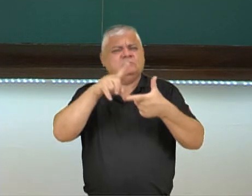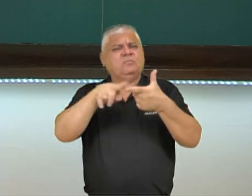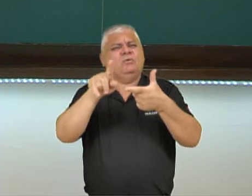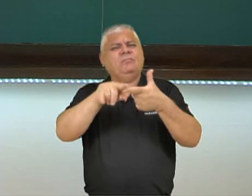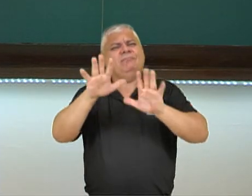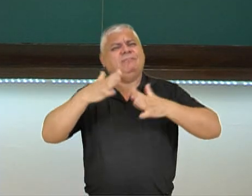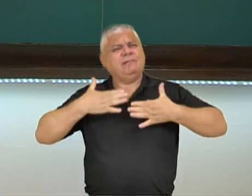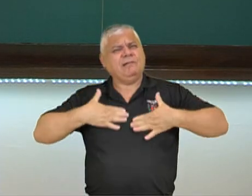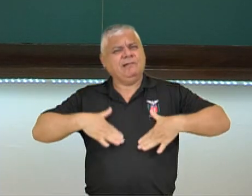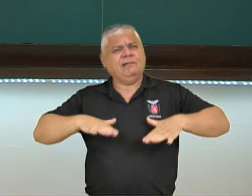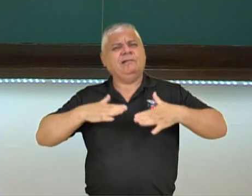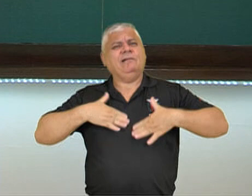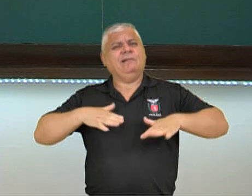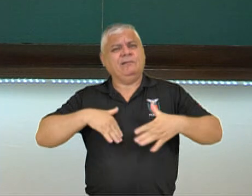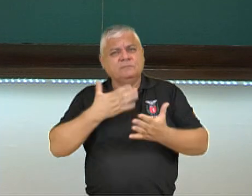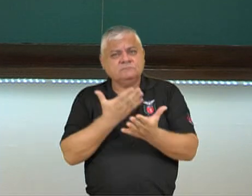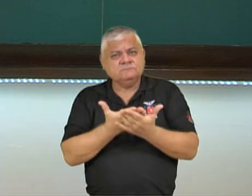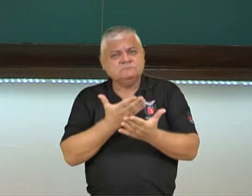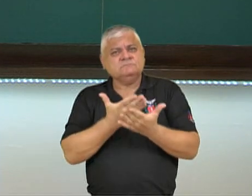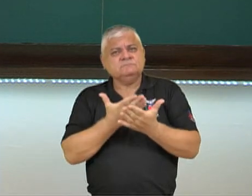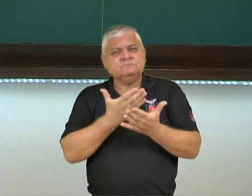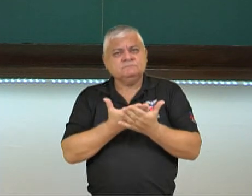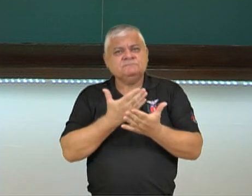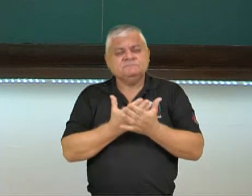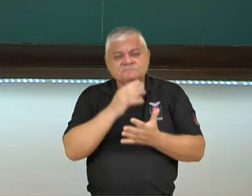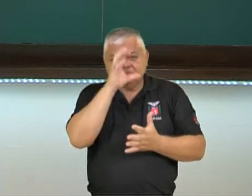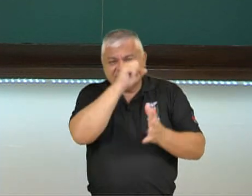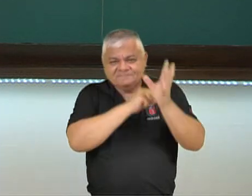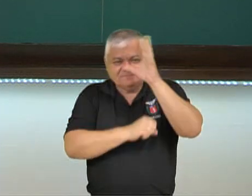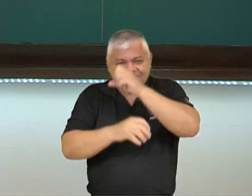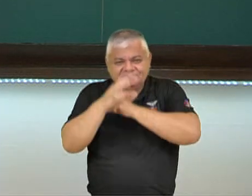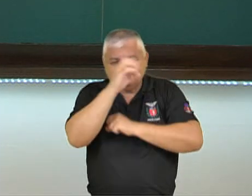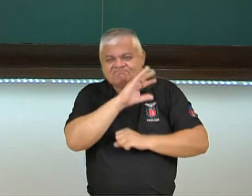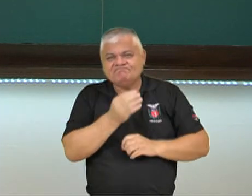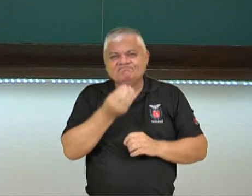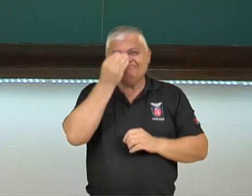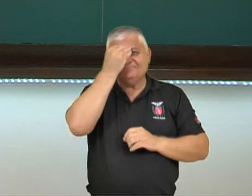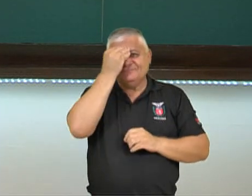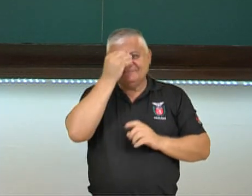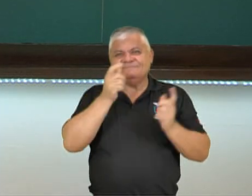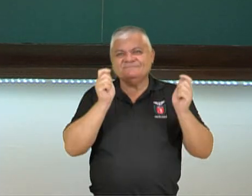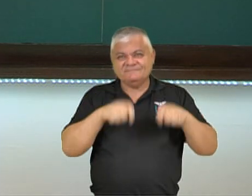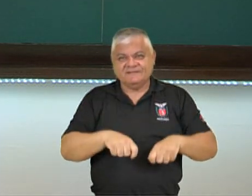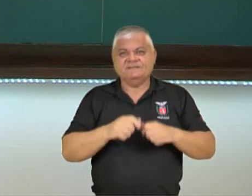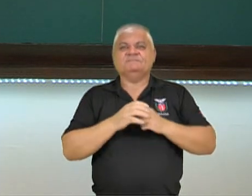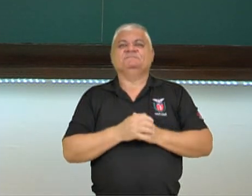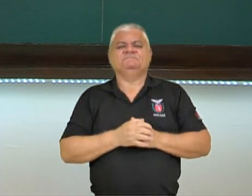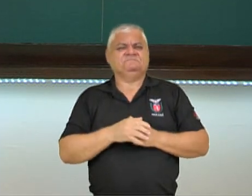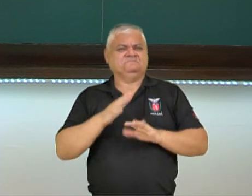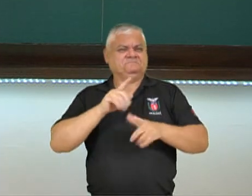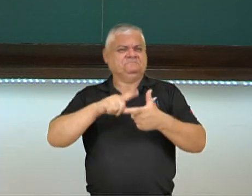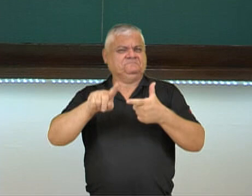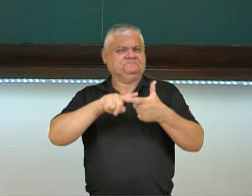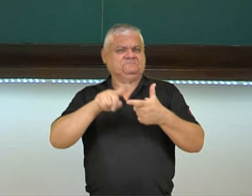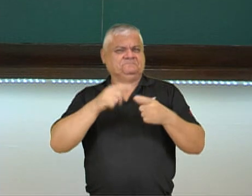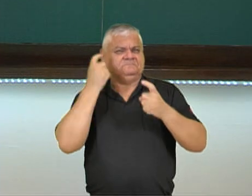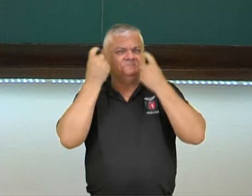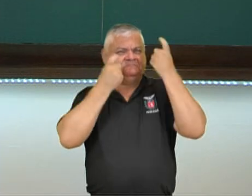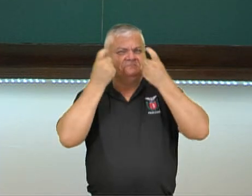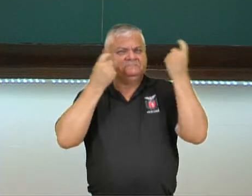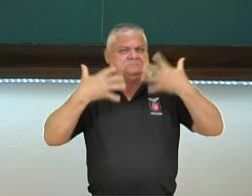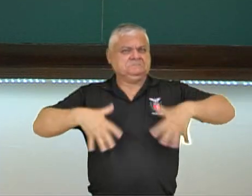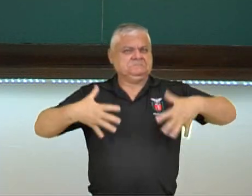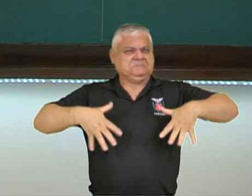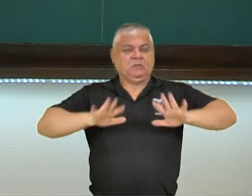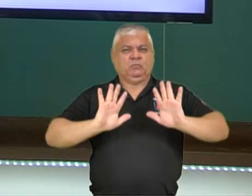Ao longo do estudo, você vai perceber que vai conhecer quem são essas grandezas e seus conceitos, certo? Não tem problema nenhum, não se espere